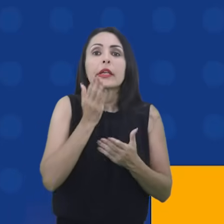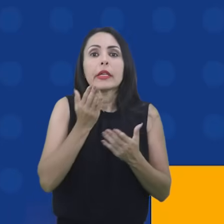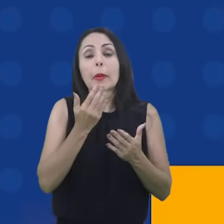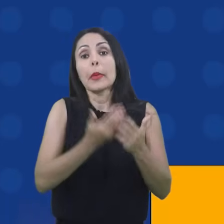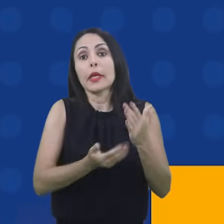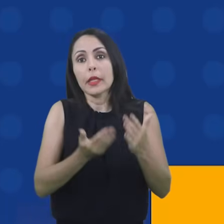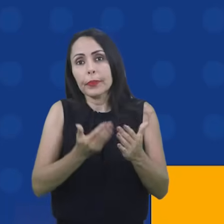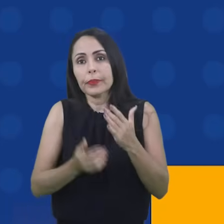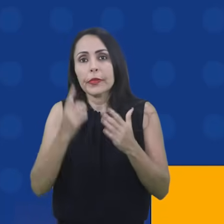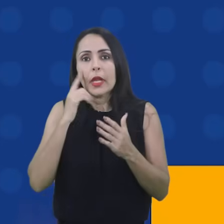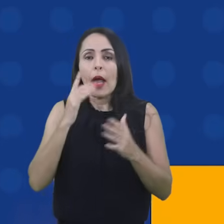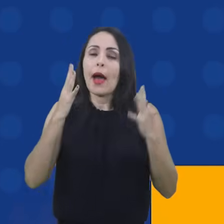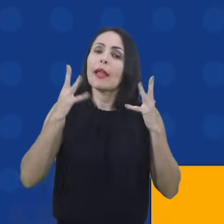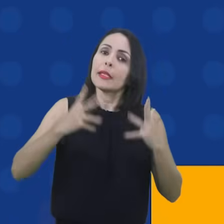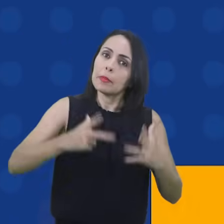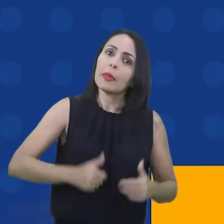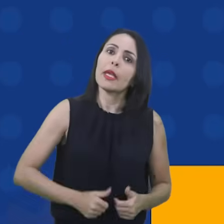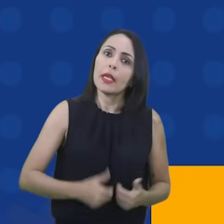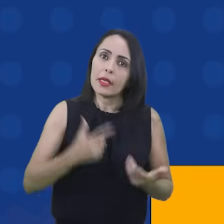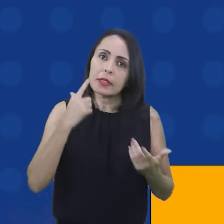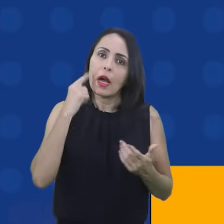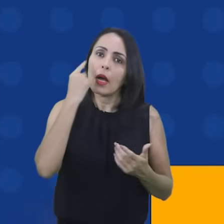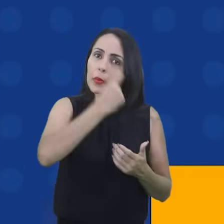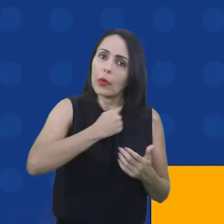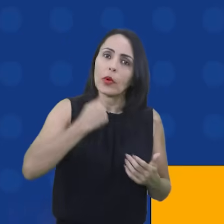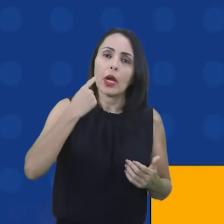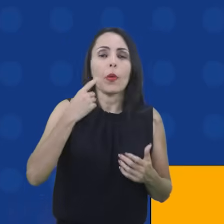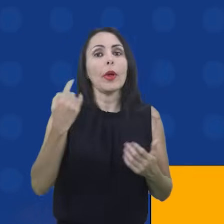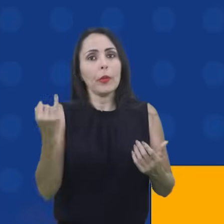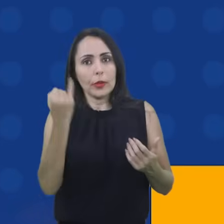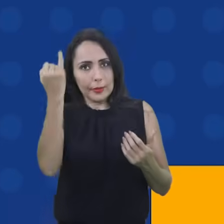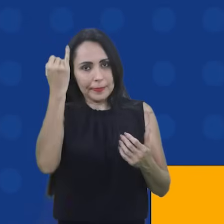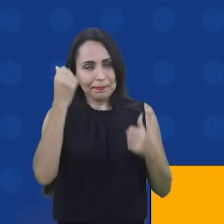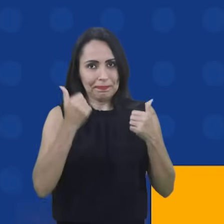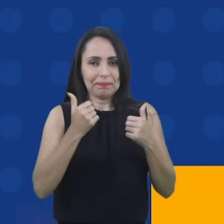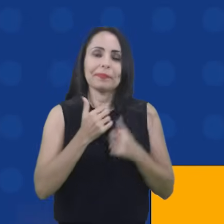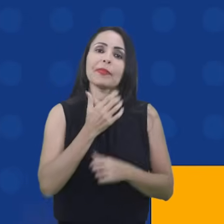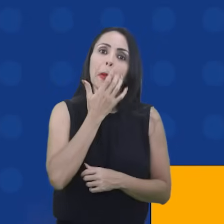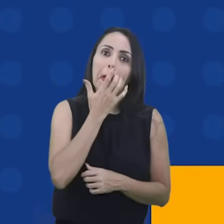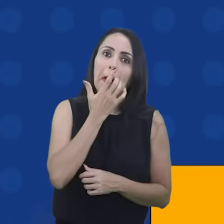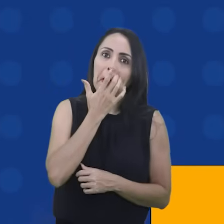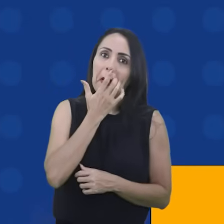né, a higienização bucal ela é essencial.